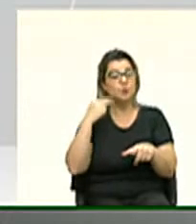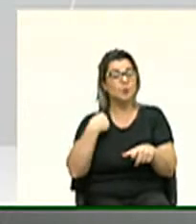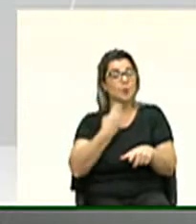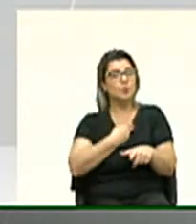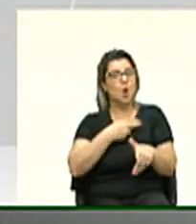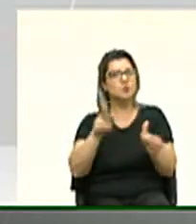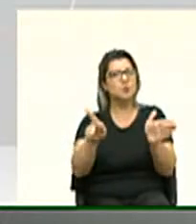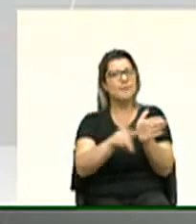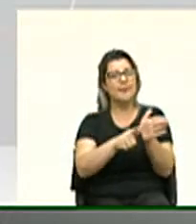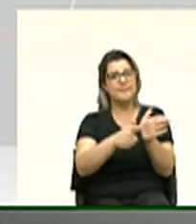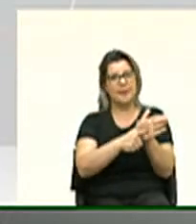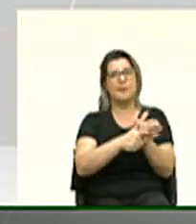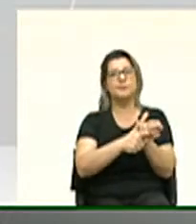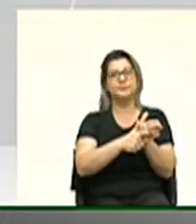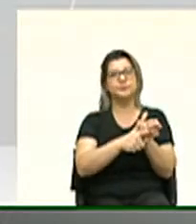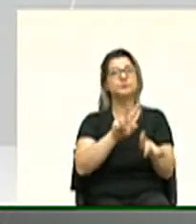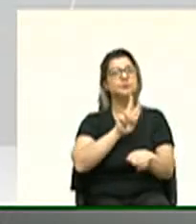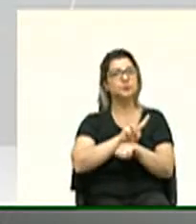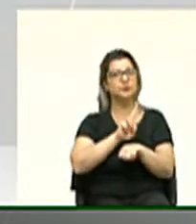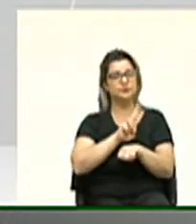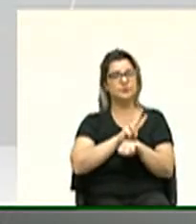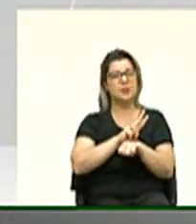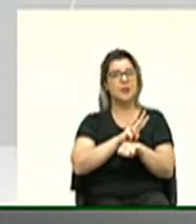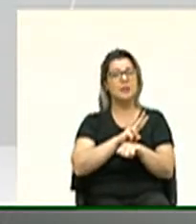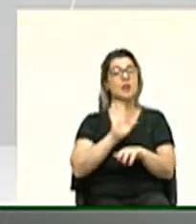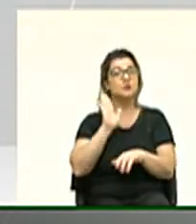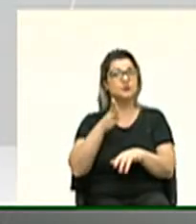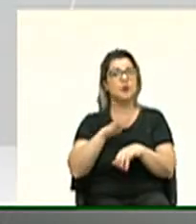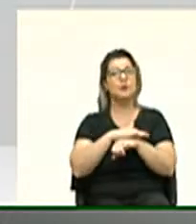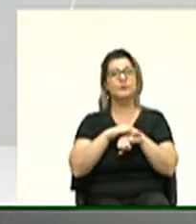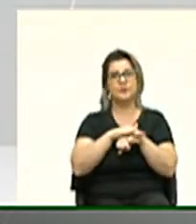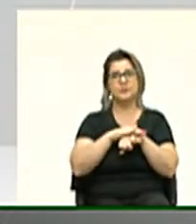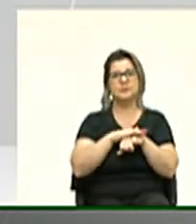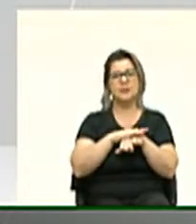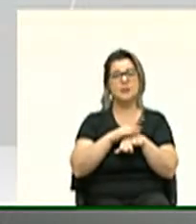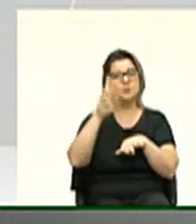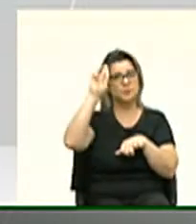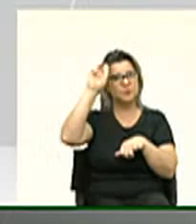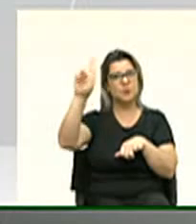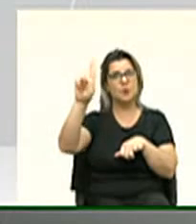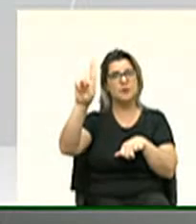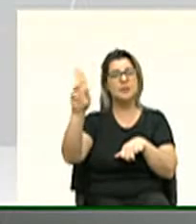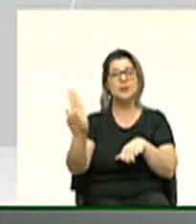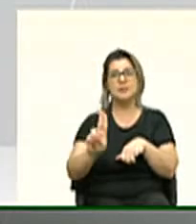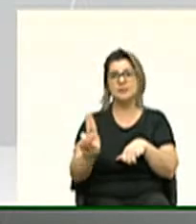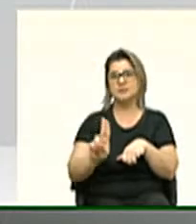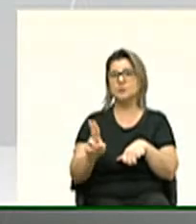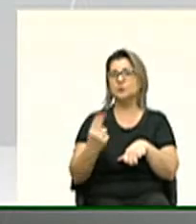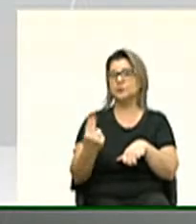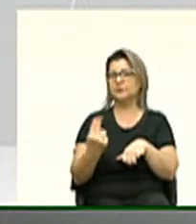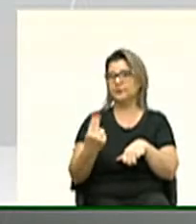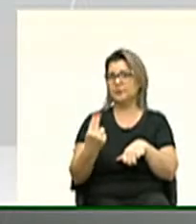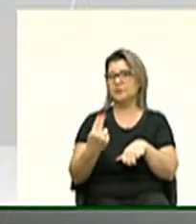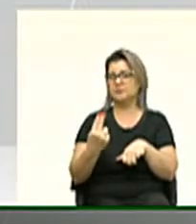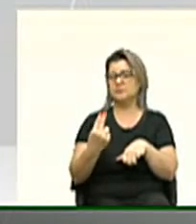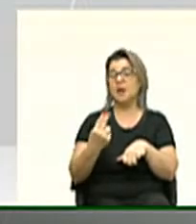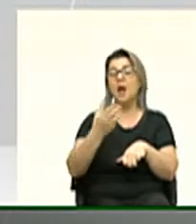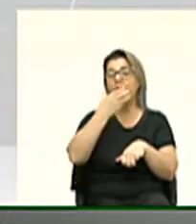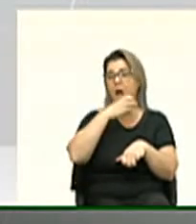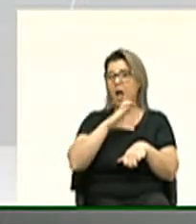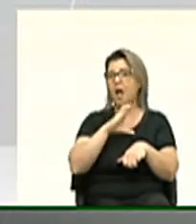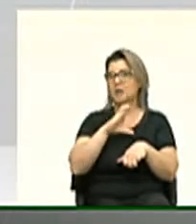papel, presidente Hernando. Eu comentei isso com o senhor segunda-feira. Eu acho que seria muito válido esse esclarecimento por parte do